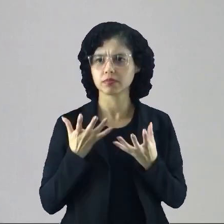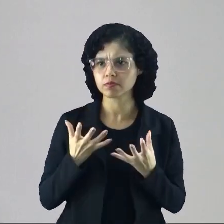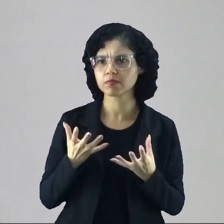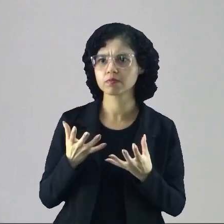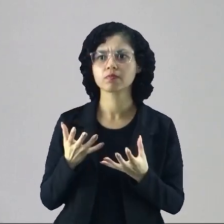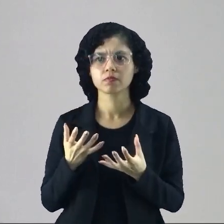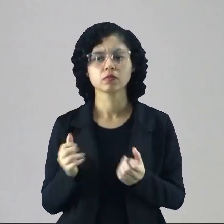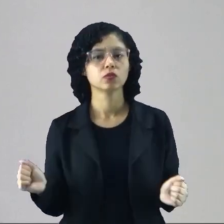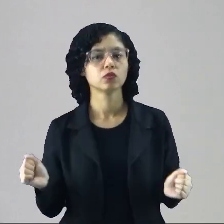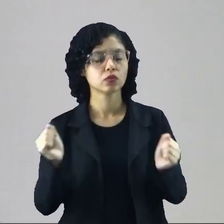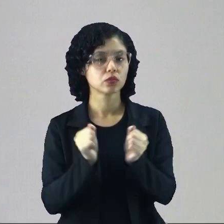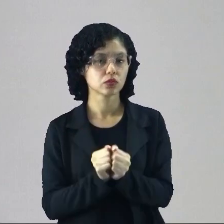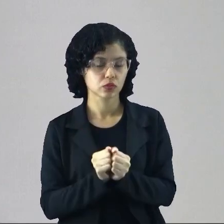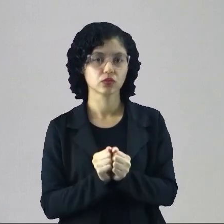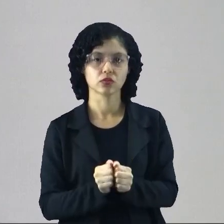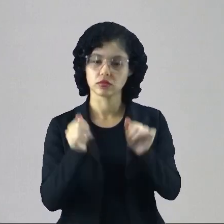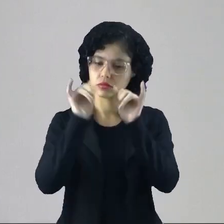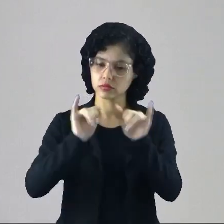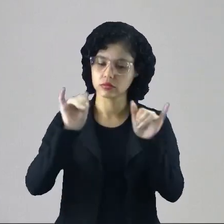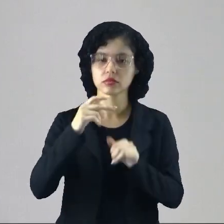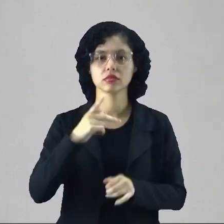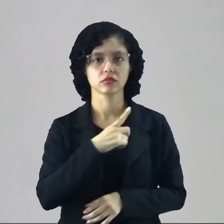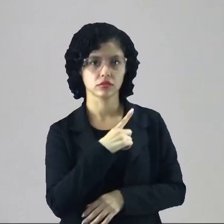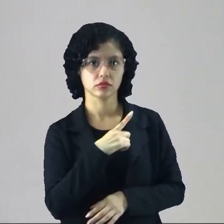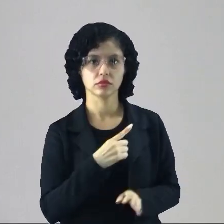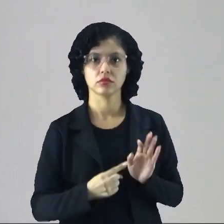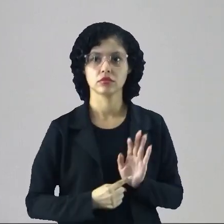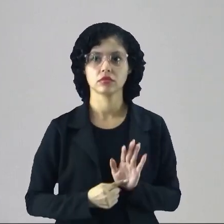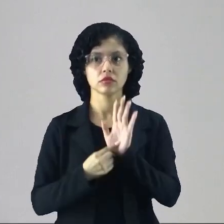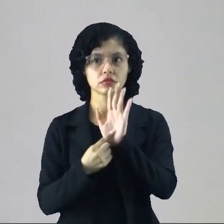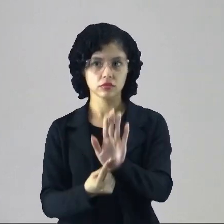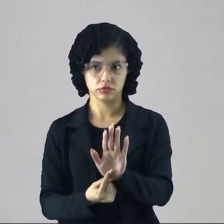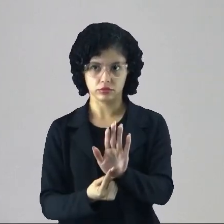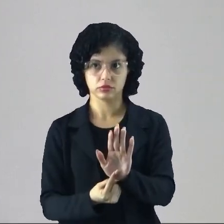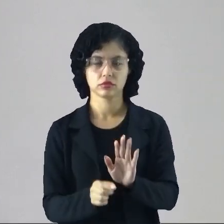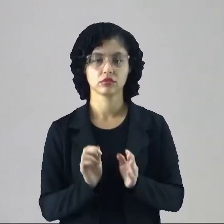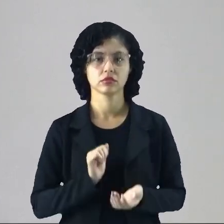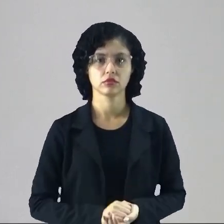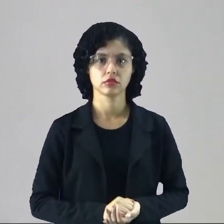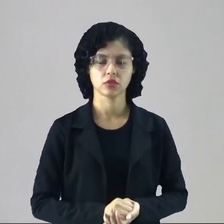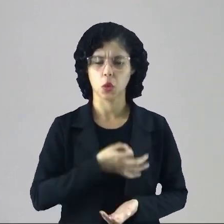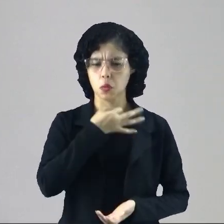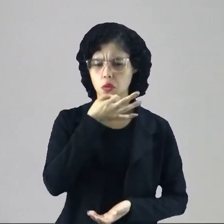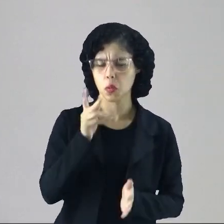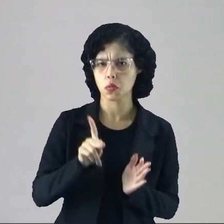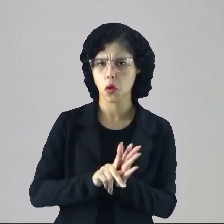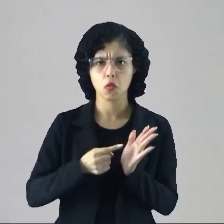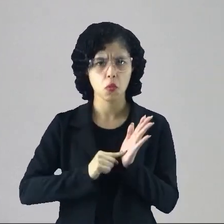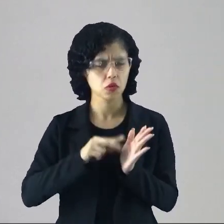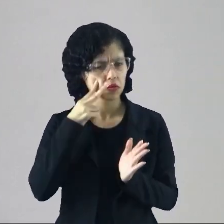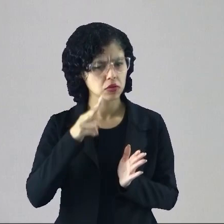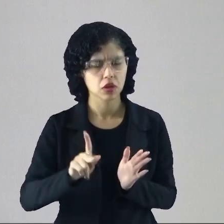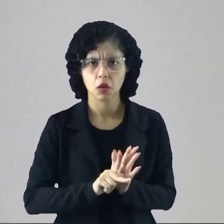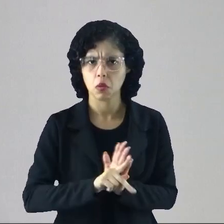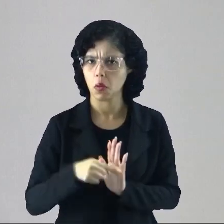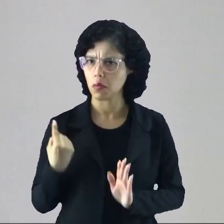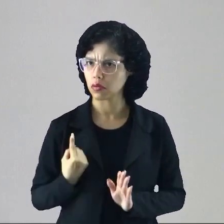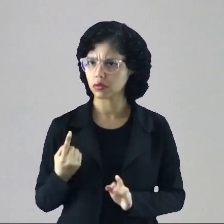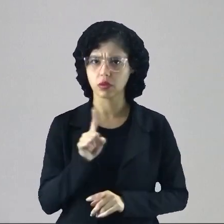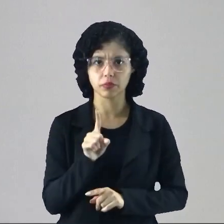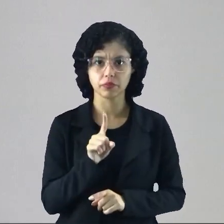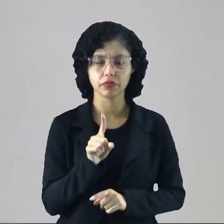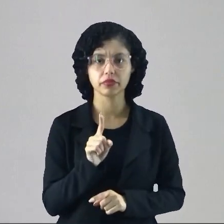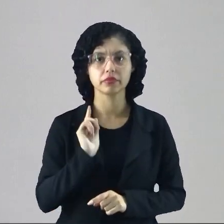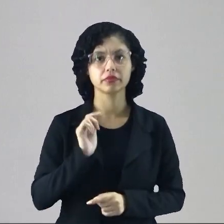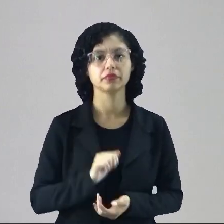quer junto ali as informações que tem e expõe não coloca a opinião dele nem um ponto de vista dele dentro daquela